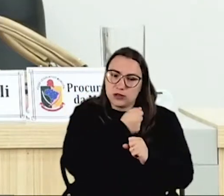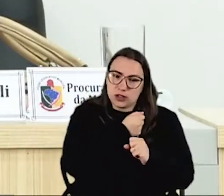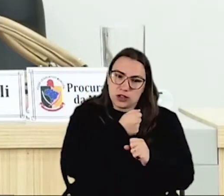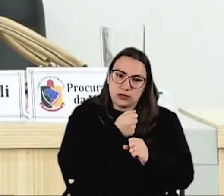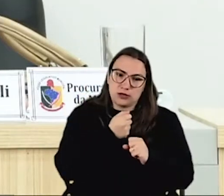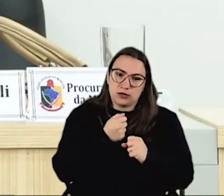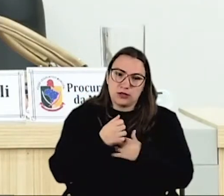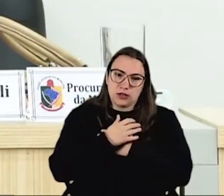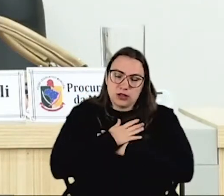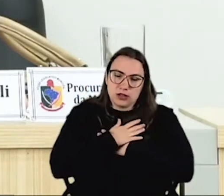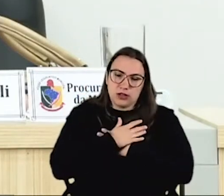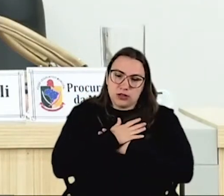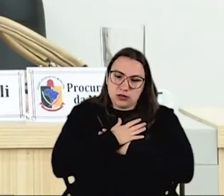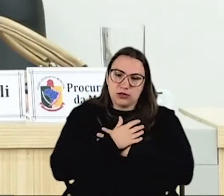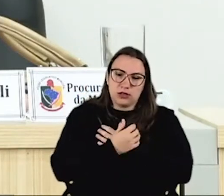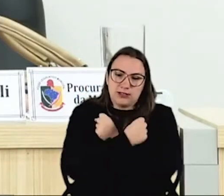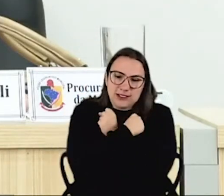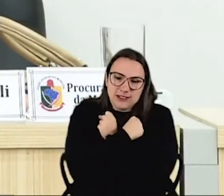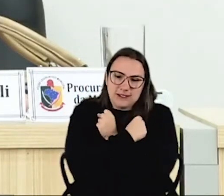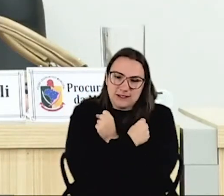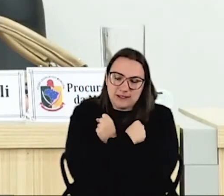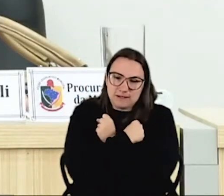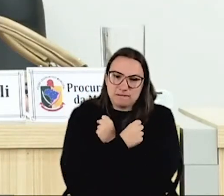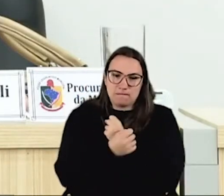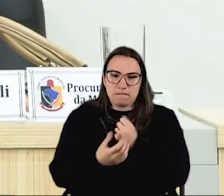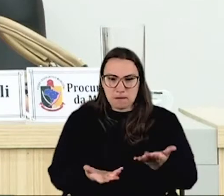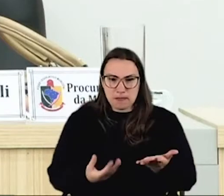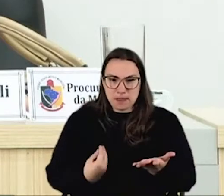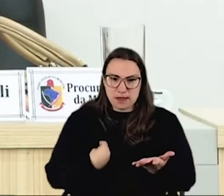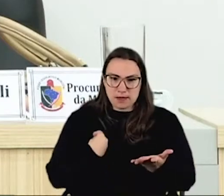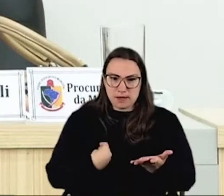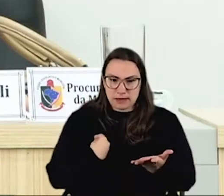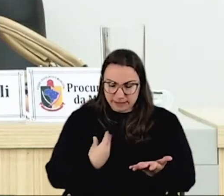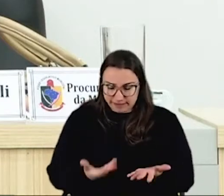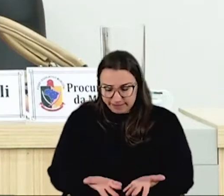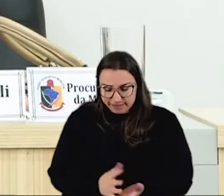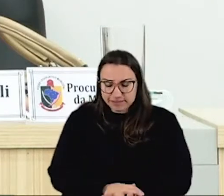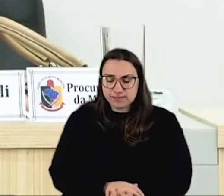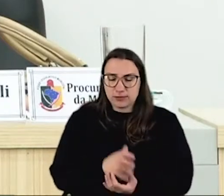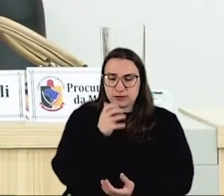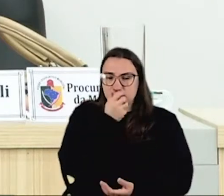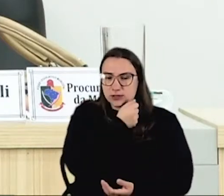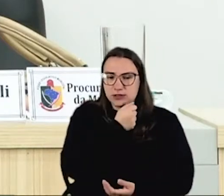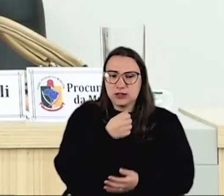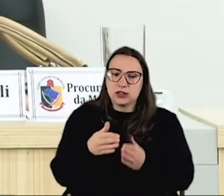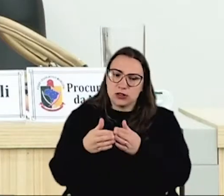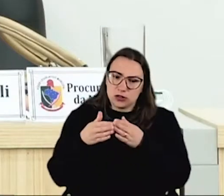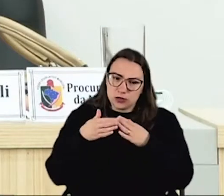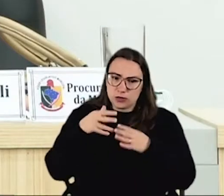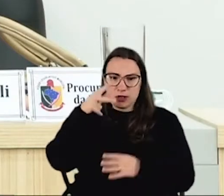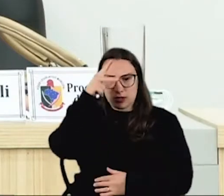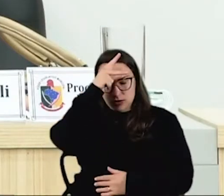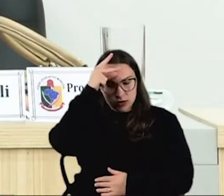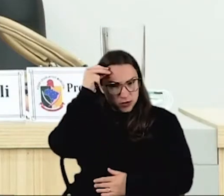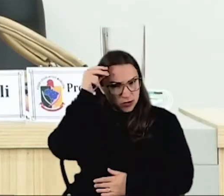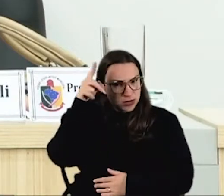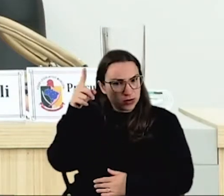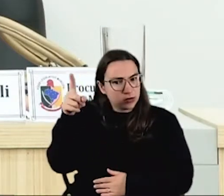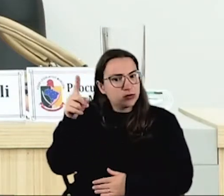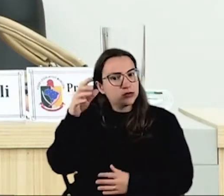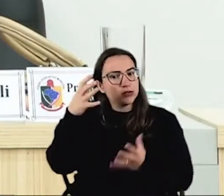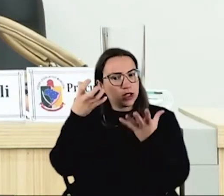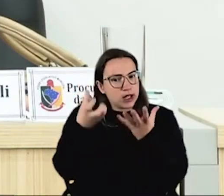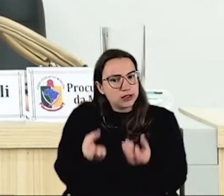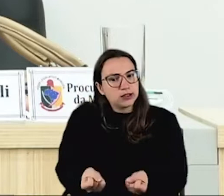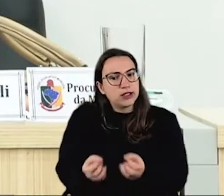a manobra, né, que é a manobra de Heimlich. Então, eu peço que o Executivo acate, por gentileza,